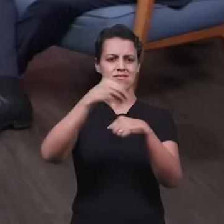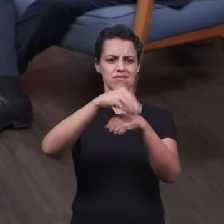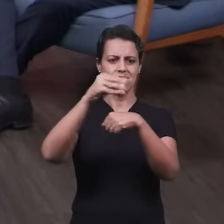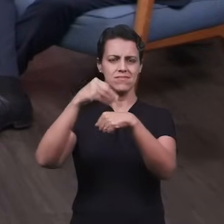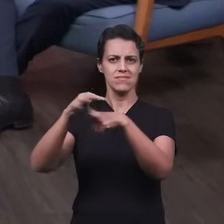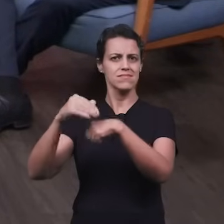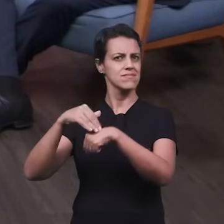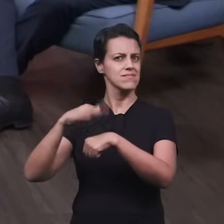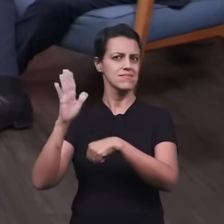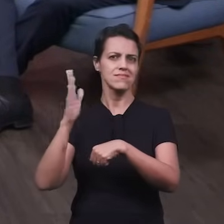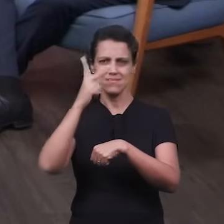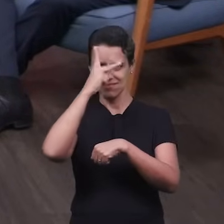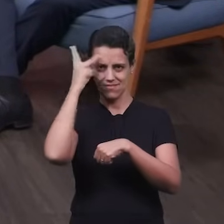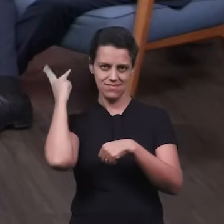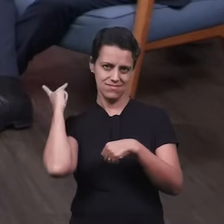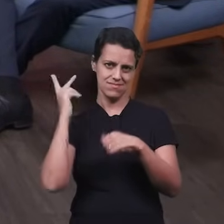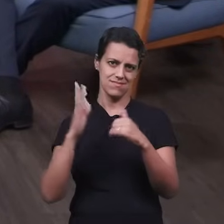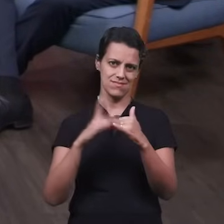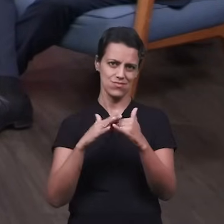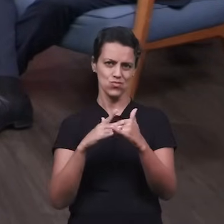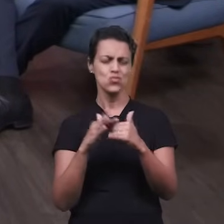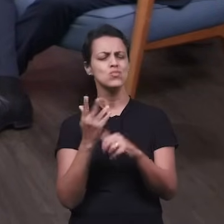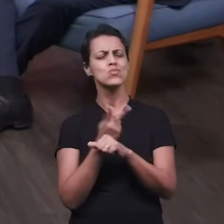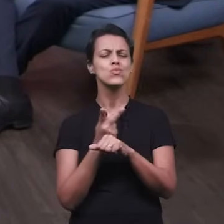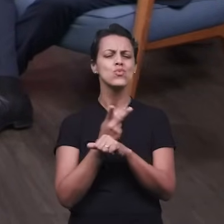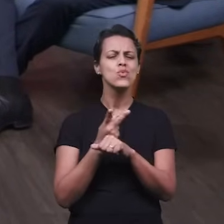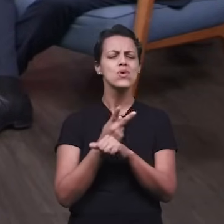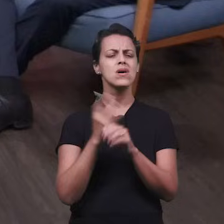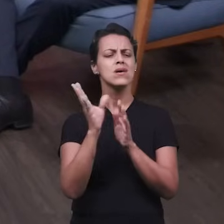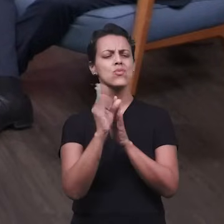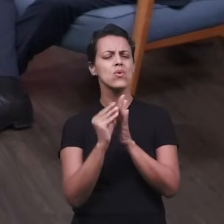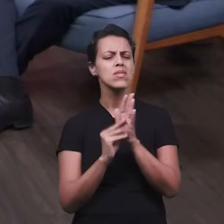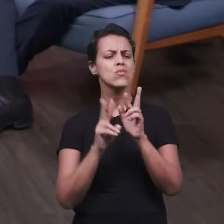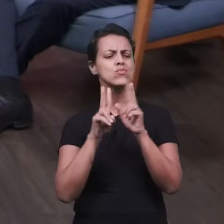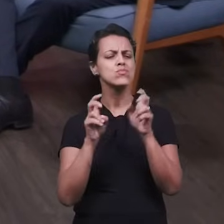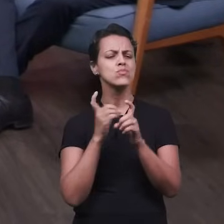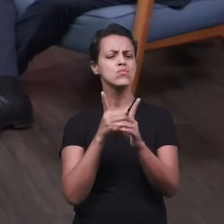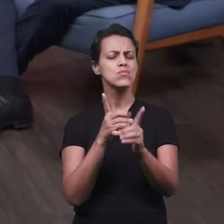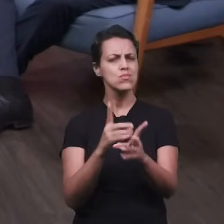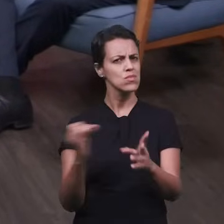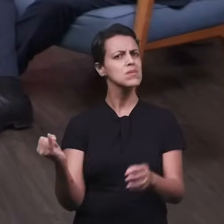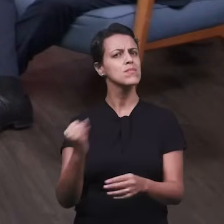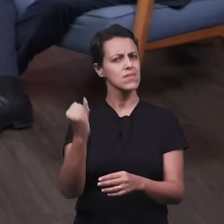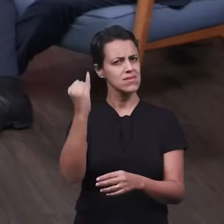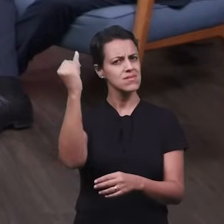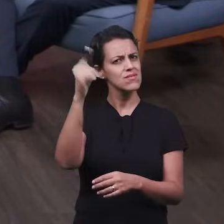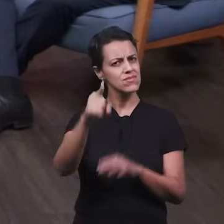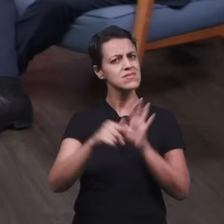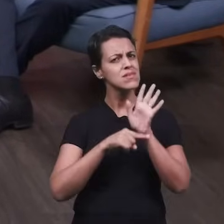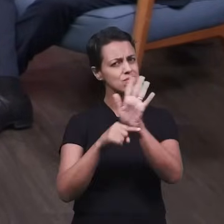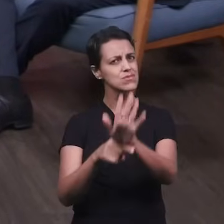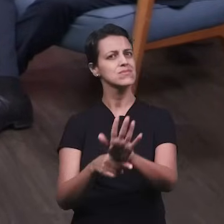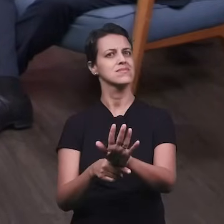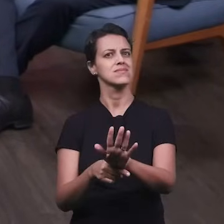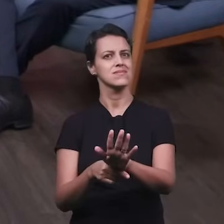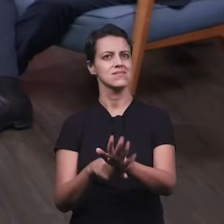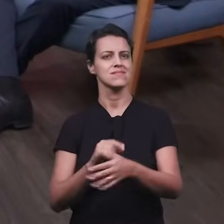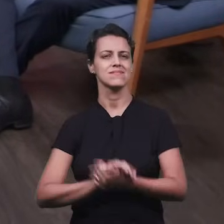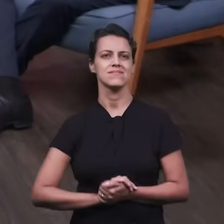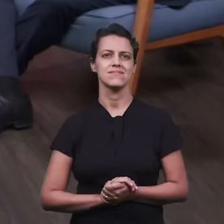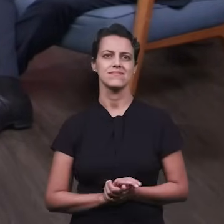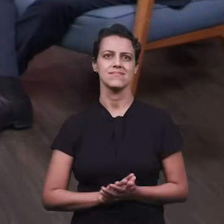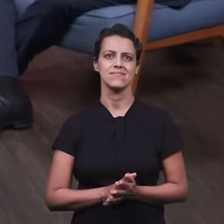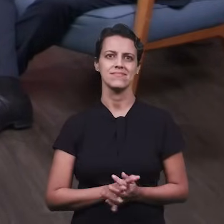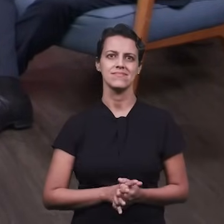outras pessoas que estão ali no YouTube procurando conteúdos evangélicos, conteúdos doutrinários. Isso é importante, você ajuda a anunciar